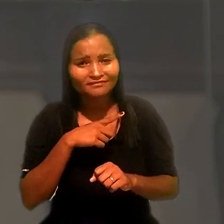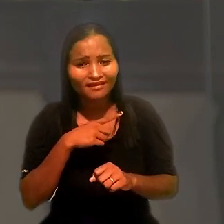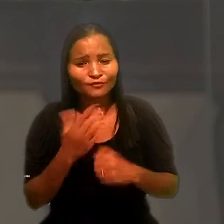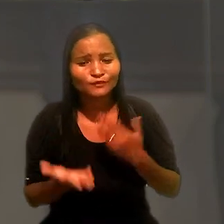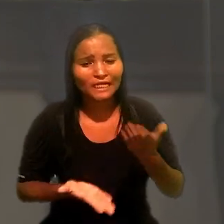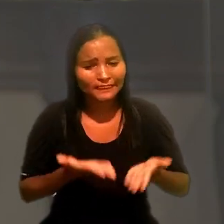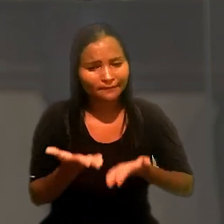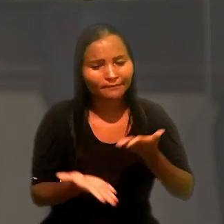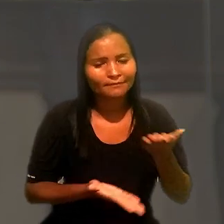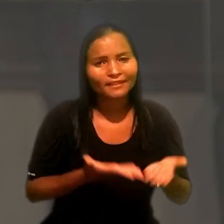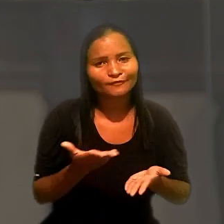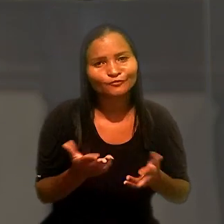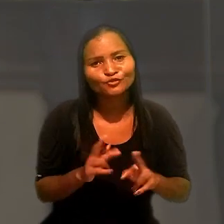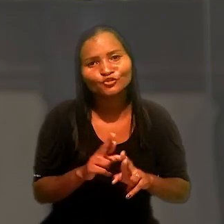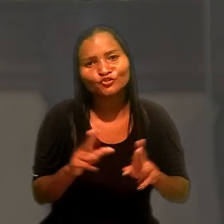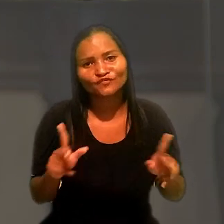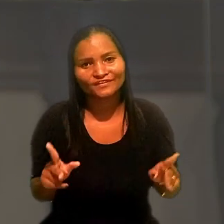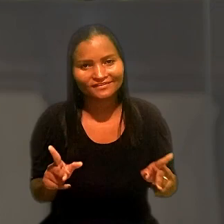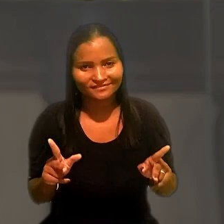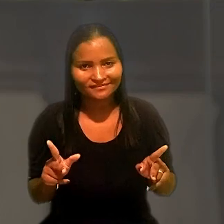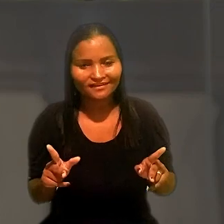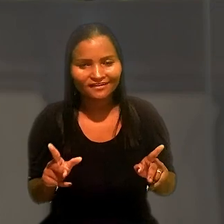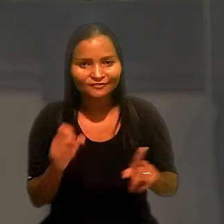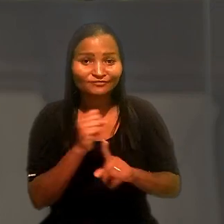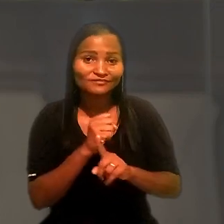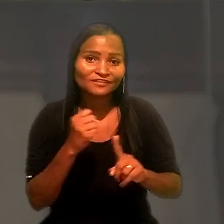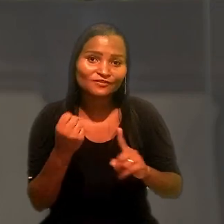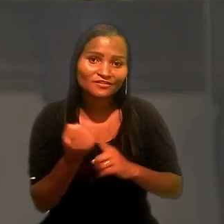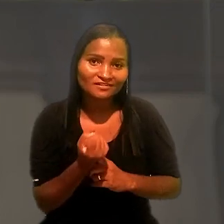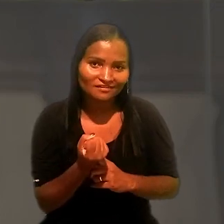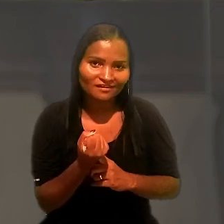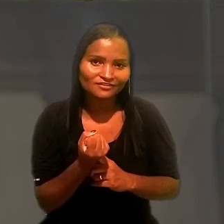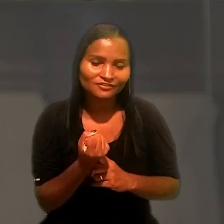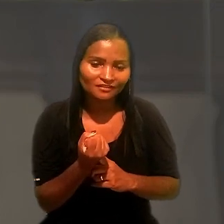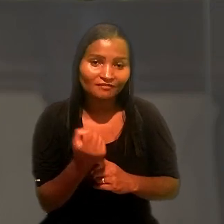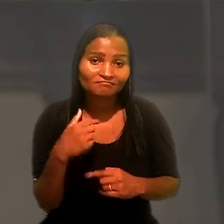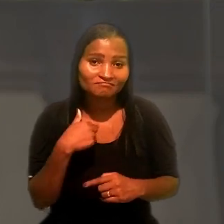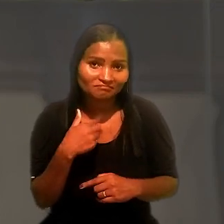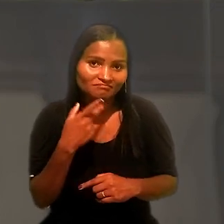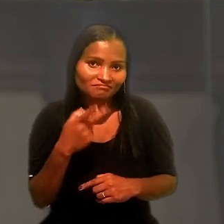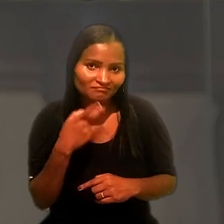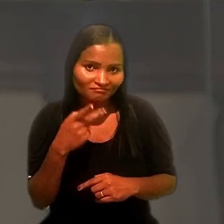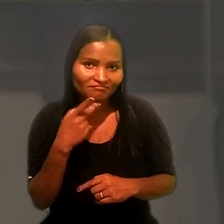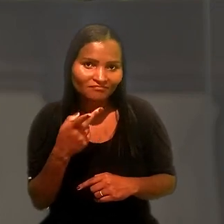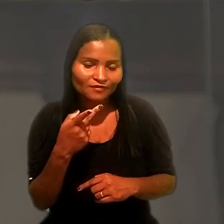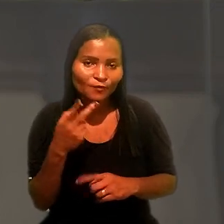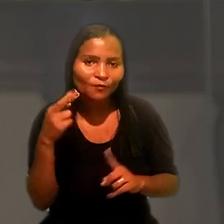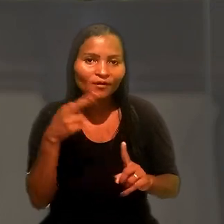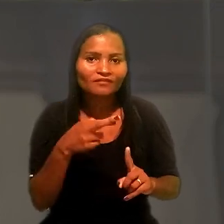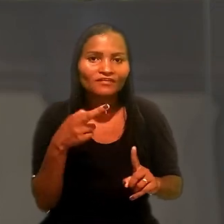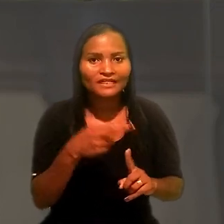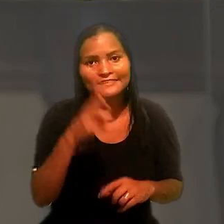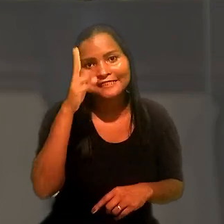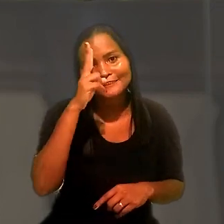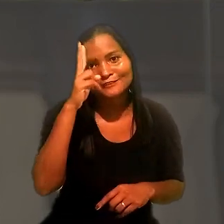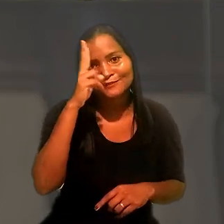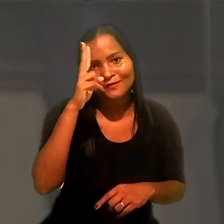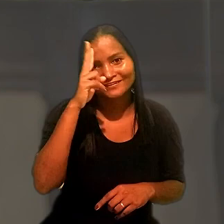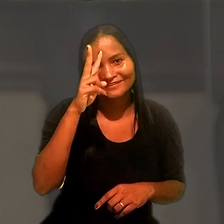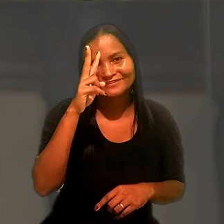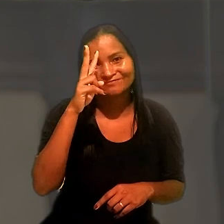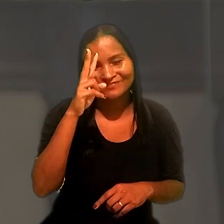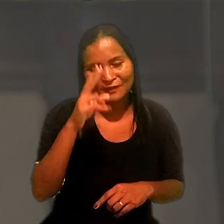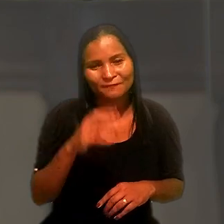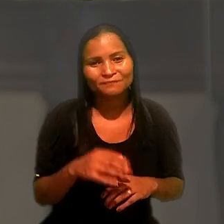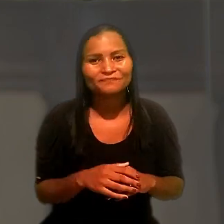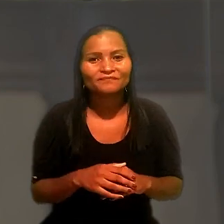têm tratamento diferenciado, né, na sociedade. Eu coloco isso como uma referência